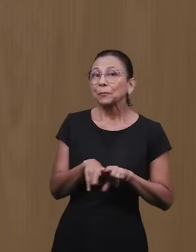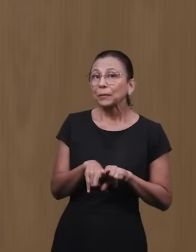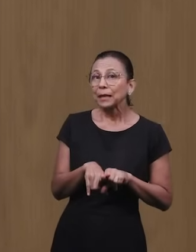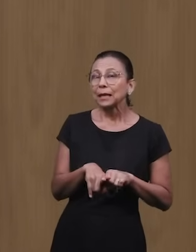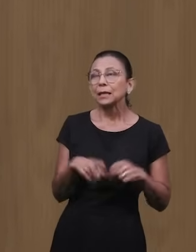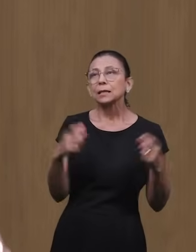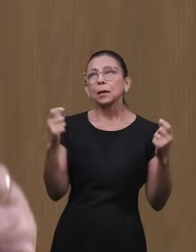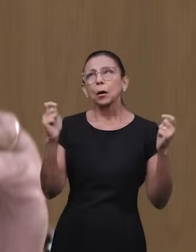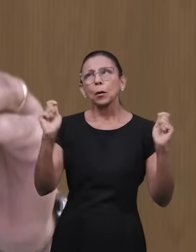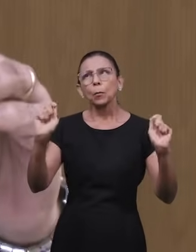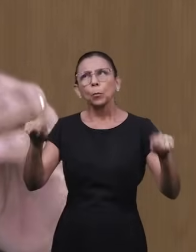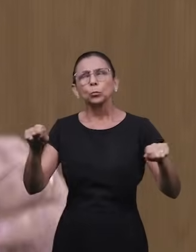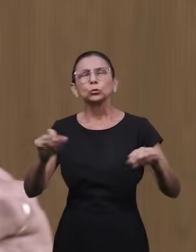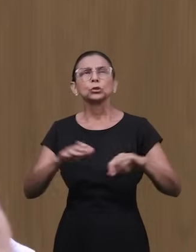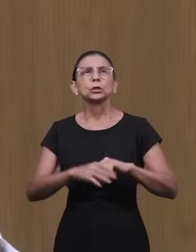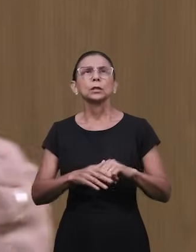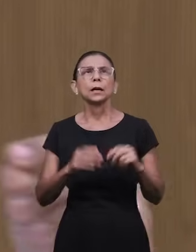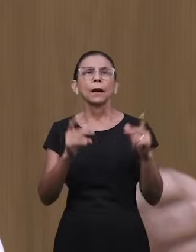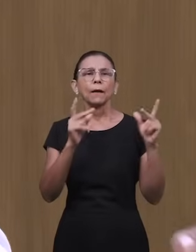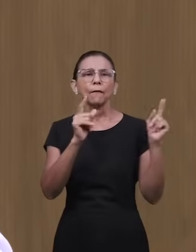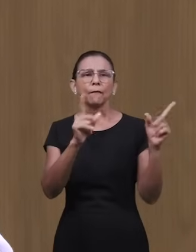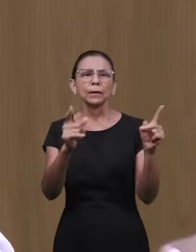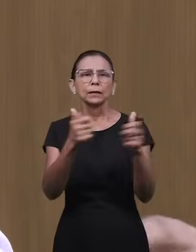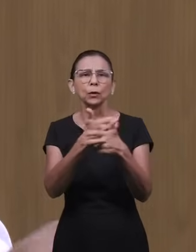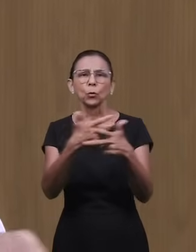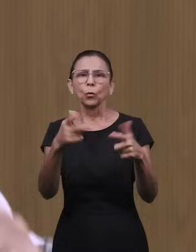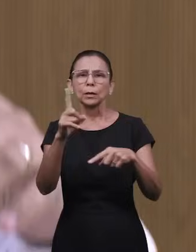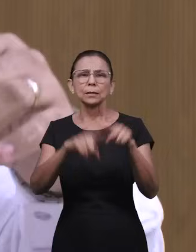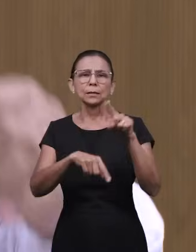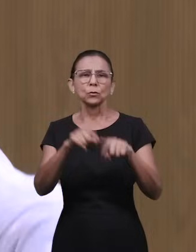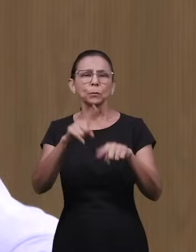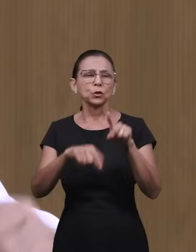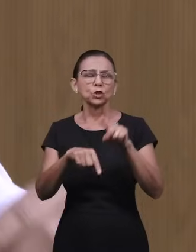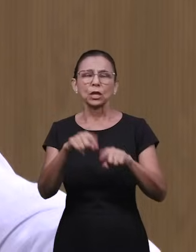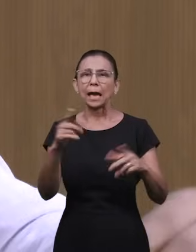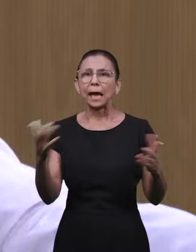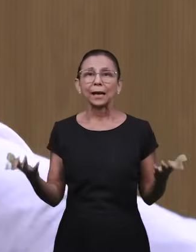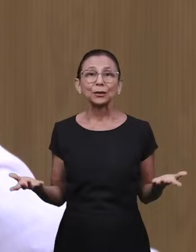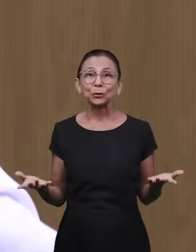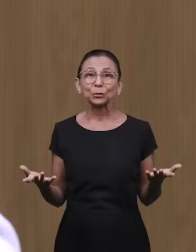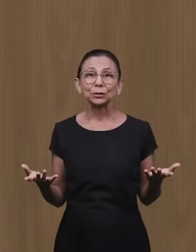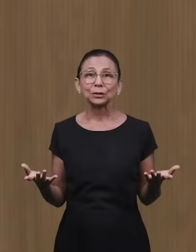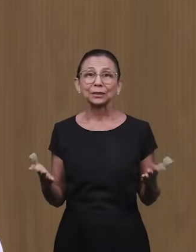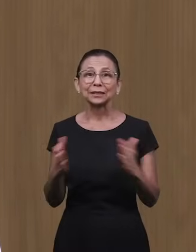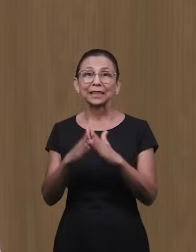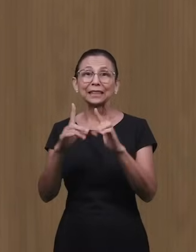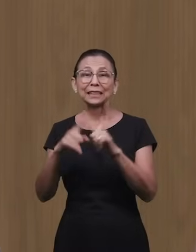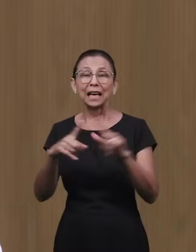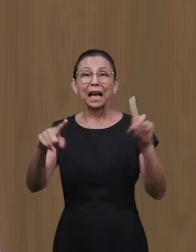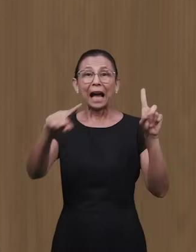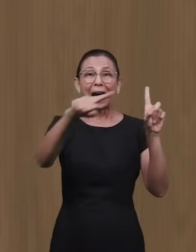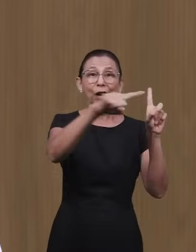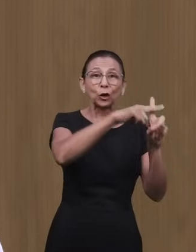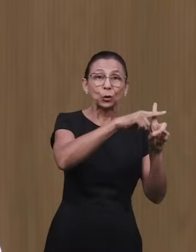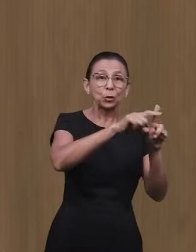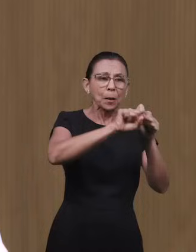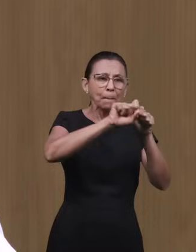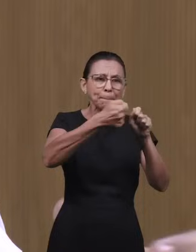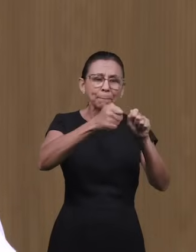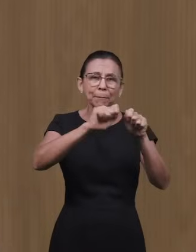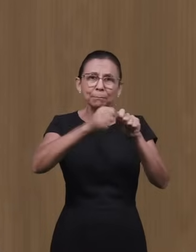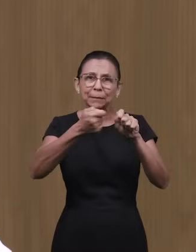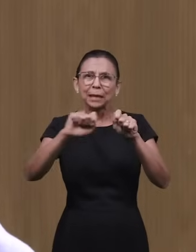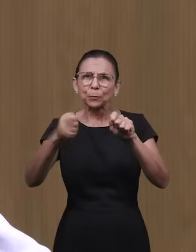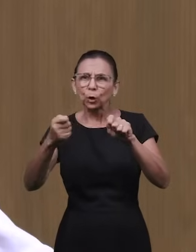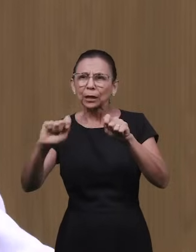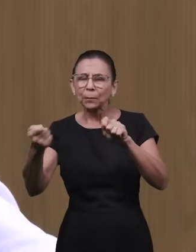da igreja, de artefatos sagrados, até mesmo pedaços da cruz. Poderíamos imaginar, né?